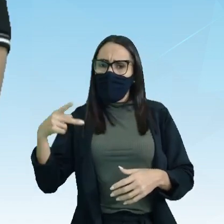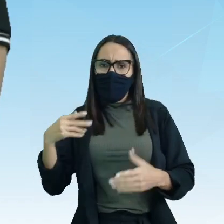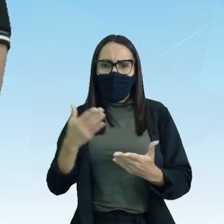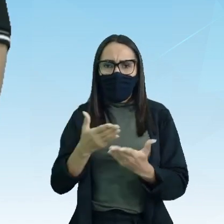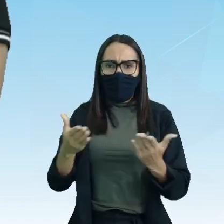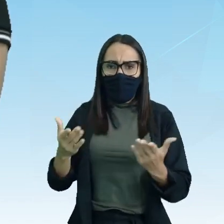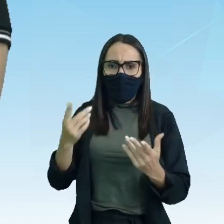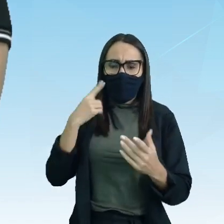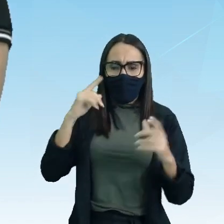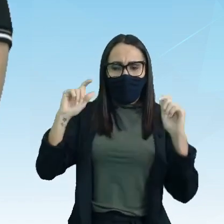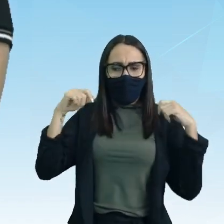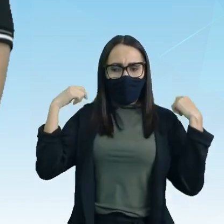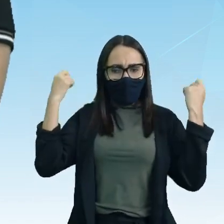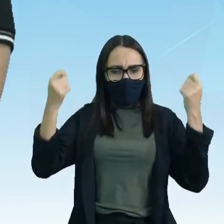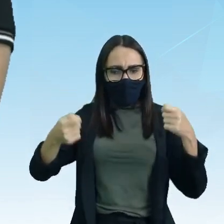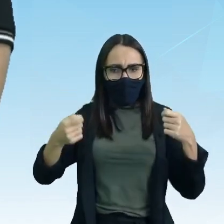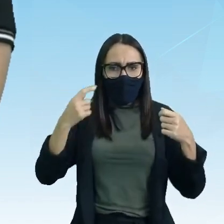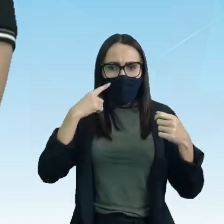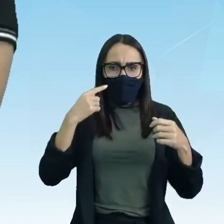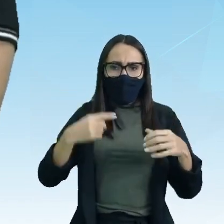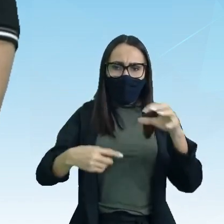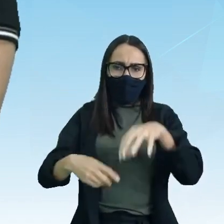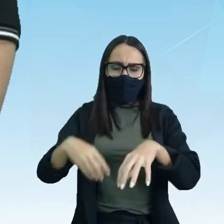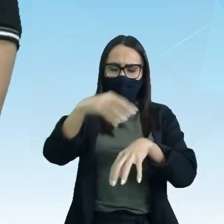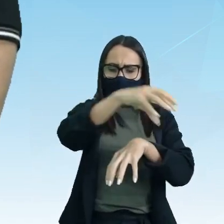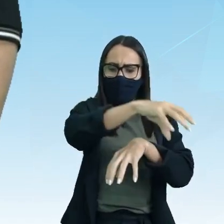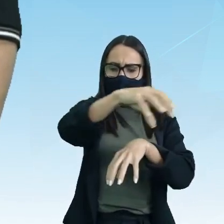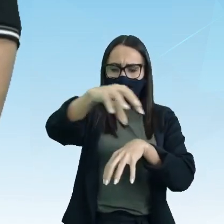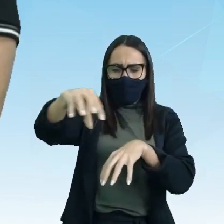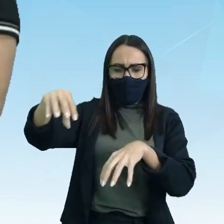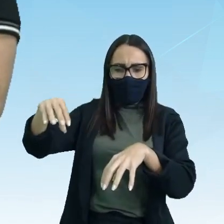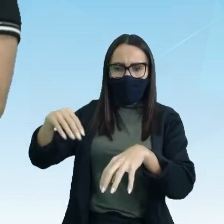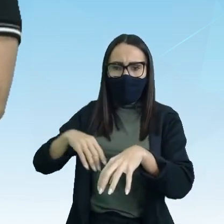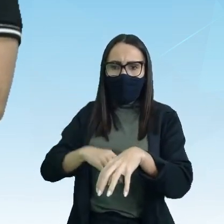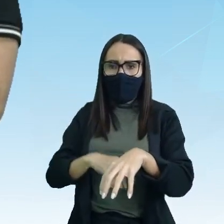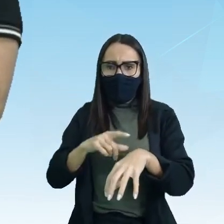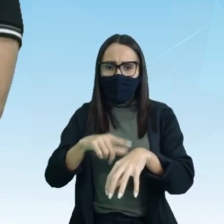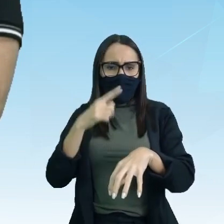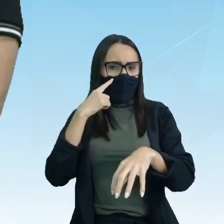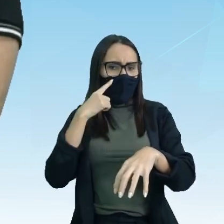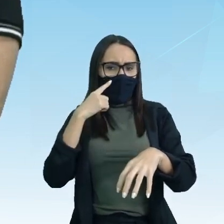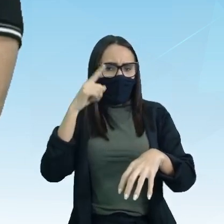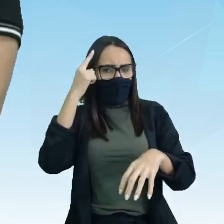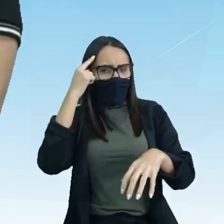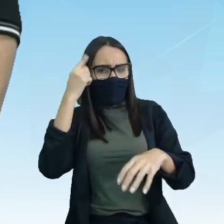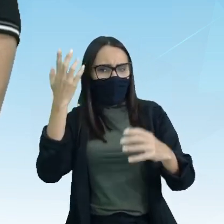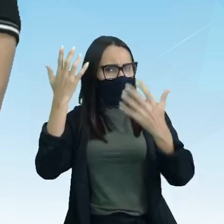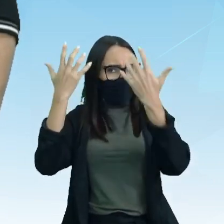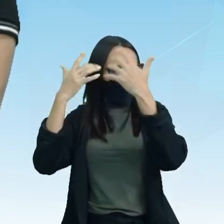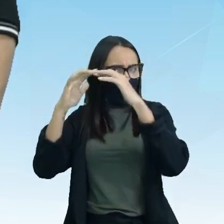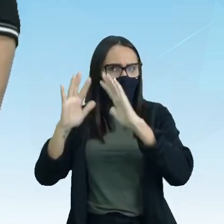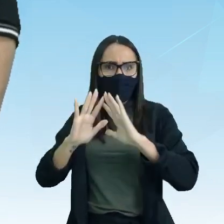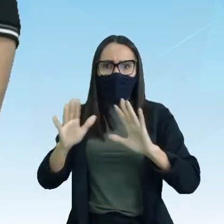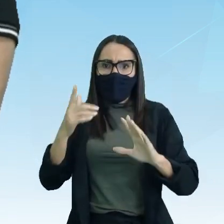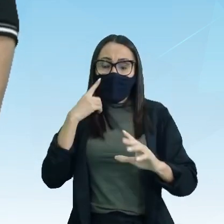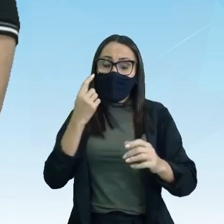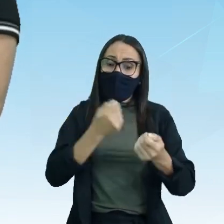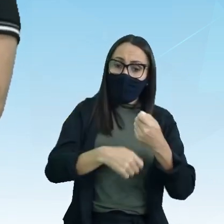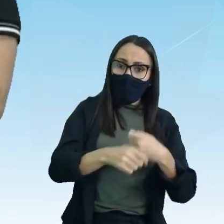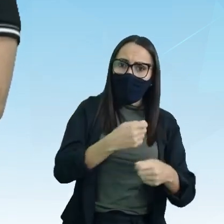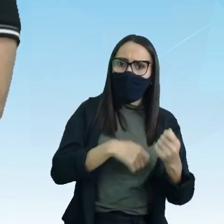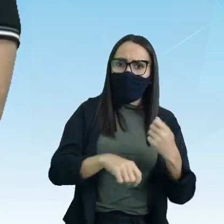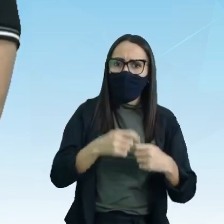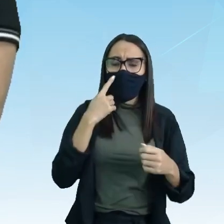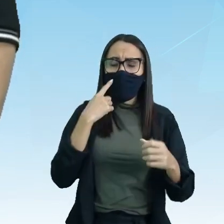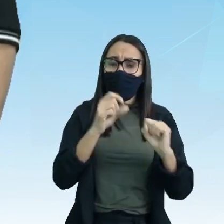o Mercado São José, e o seu entorno, e a gente nem pensa, nem reflete, aliás, sobre a questão do papel econômico, o